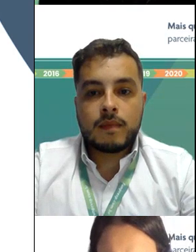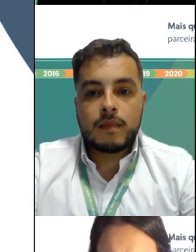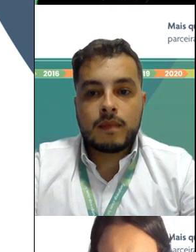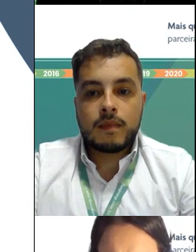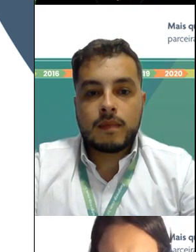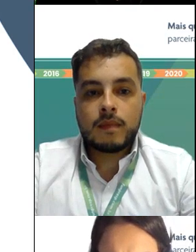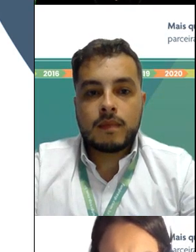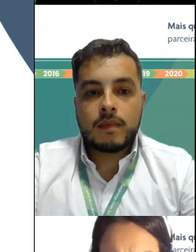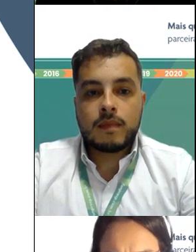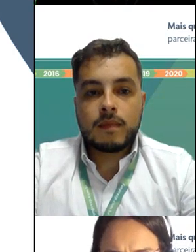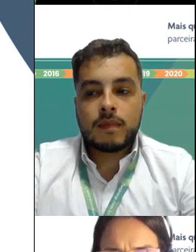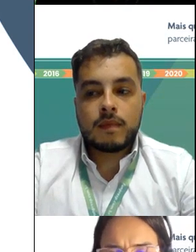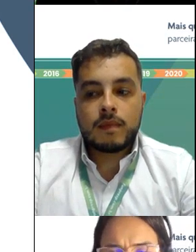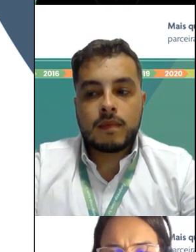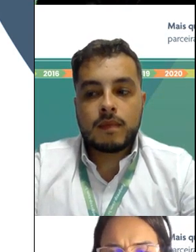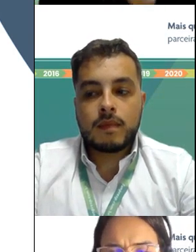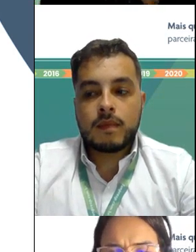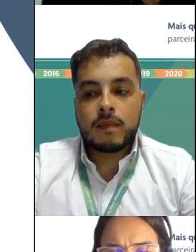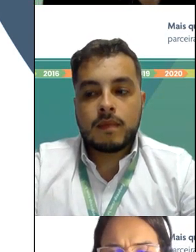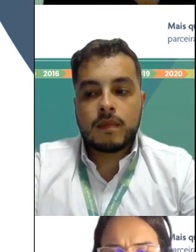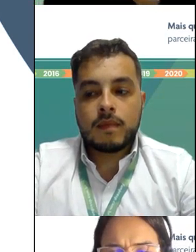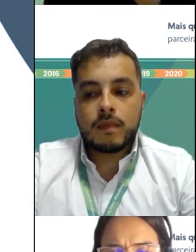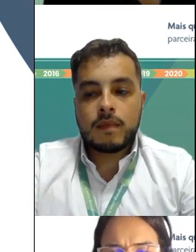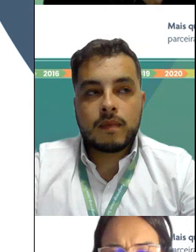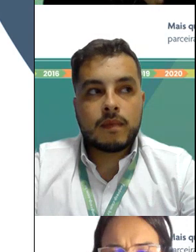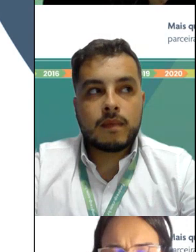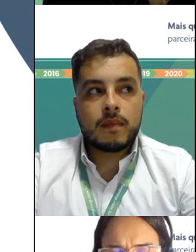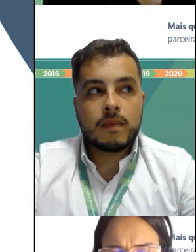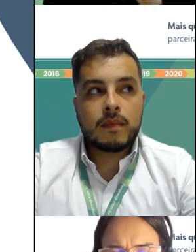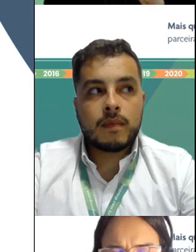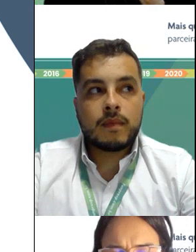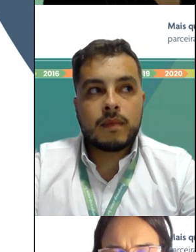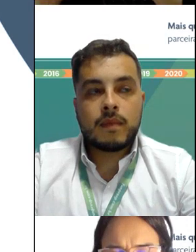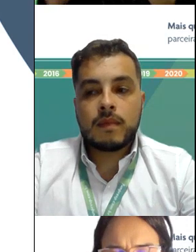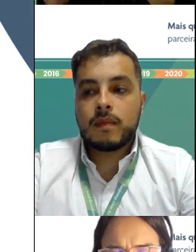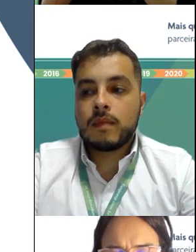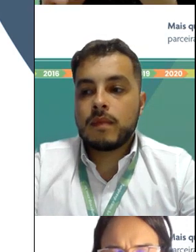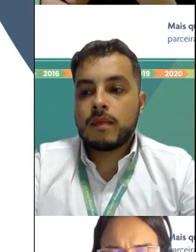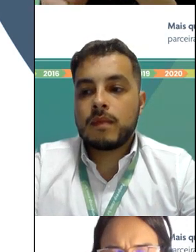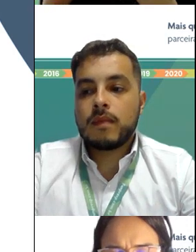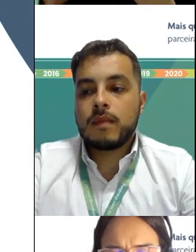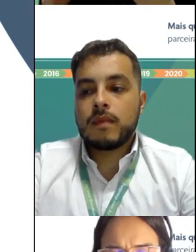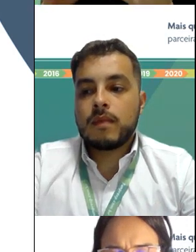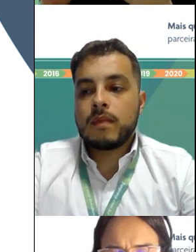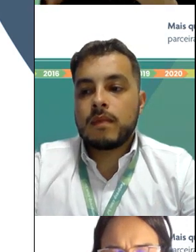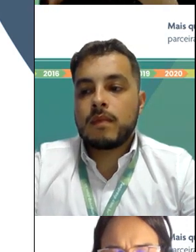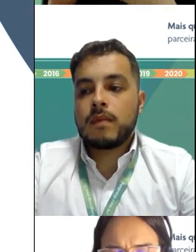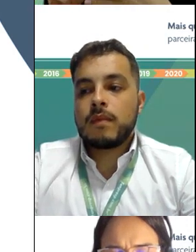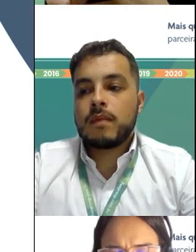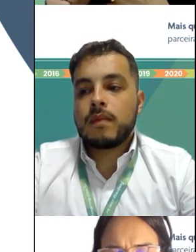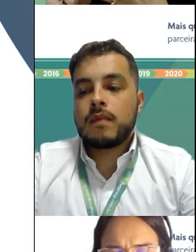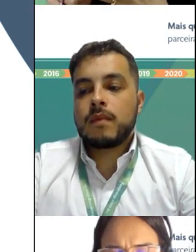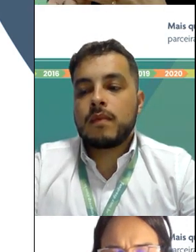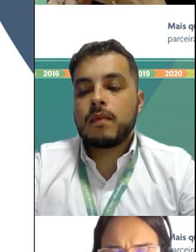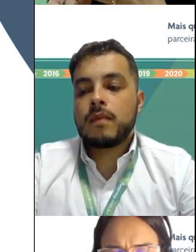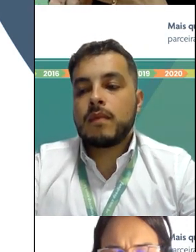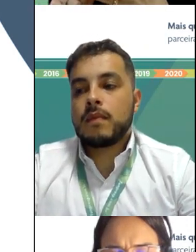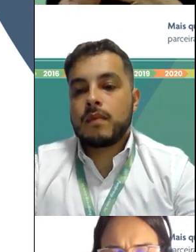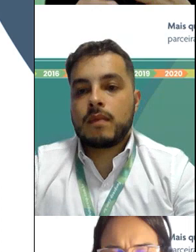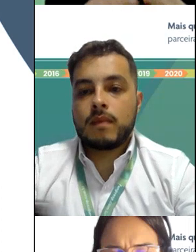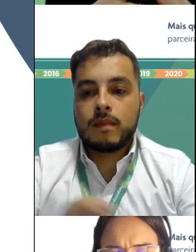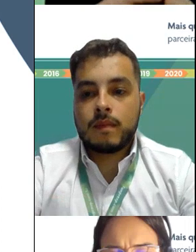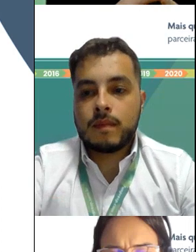um percentual de contribuição. Você tem a opção de 3 percentuais, 8,5%, 8% ou